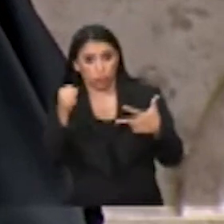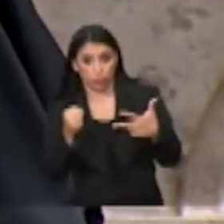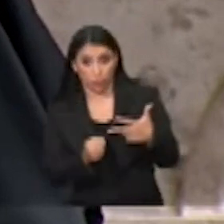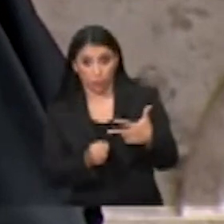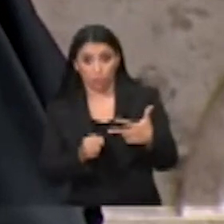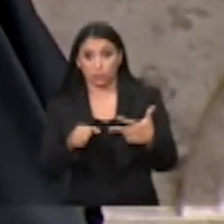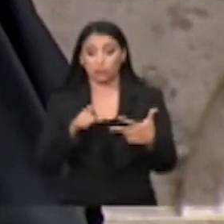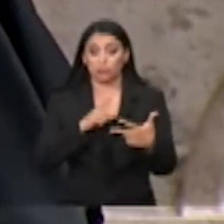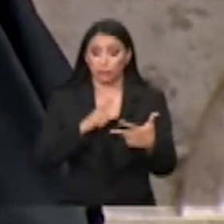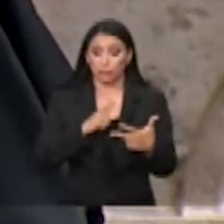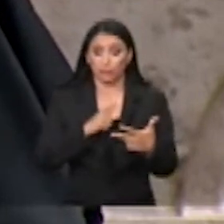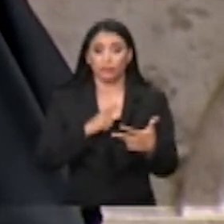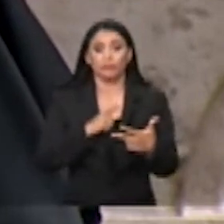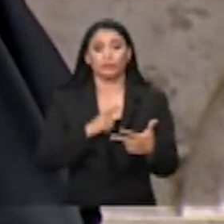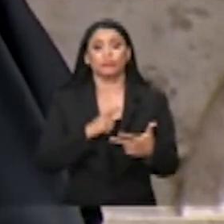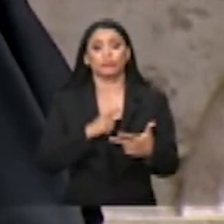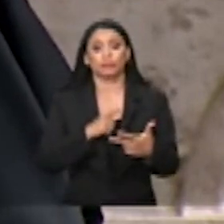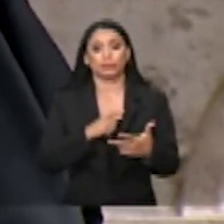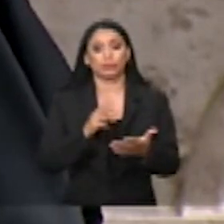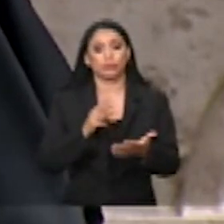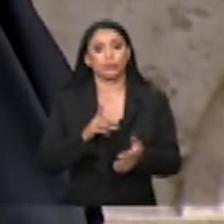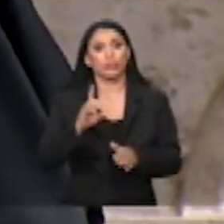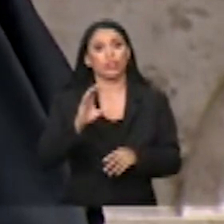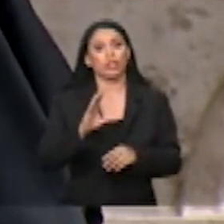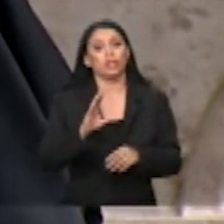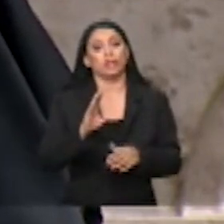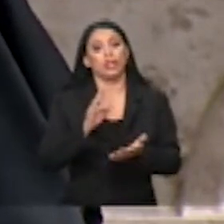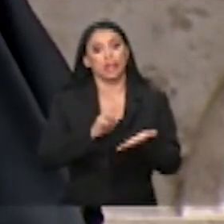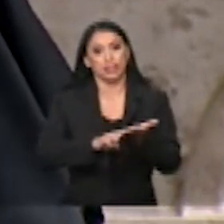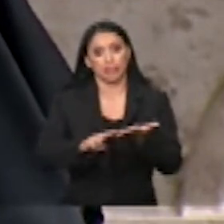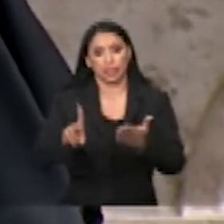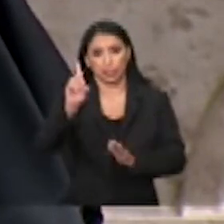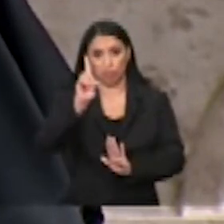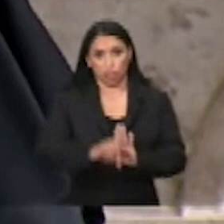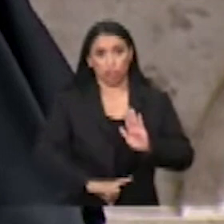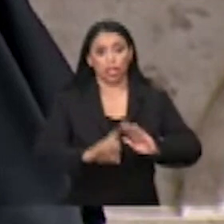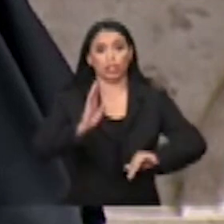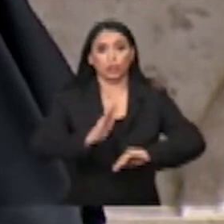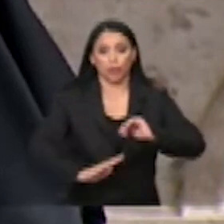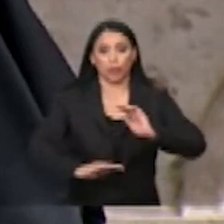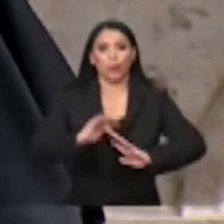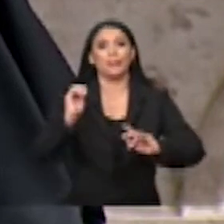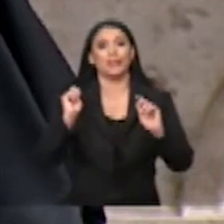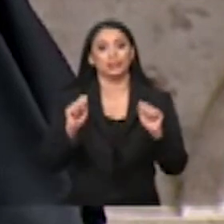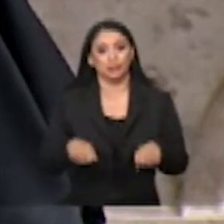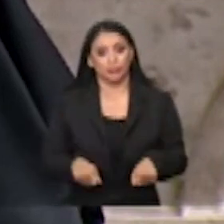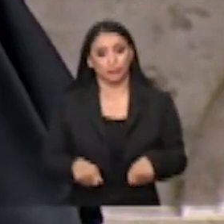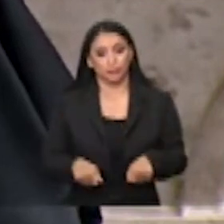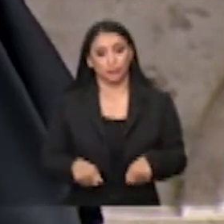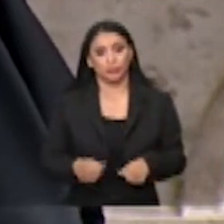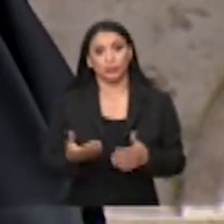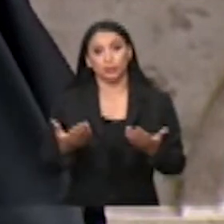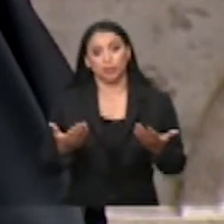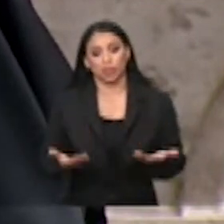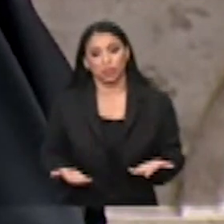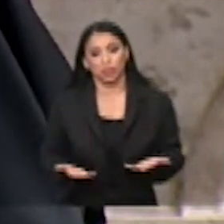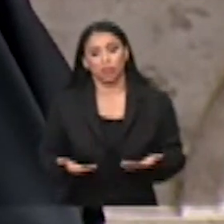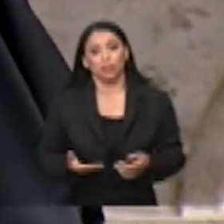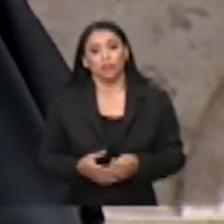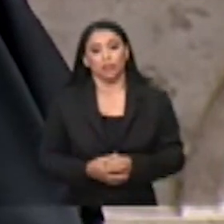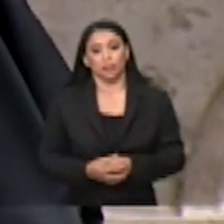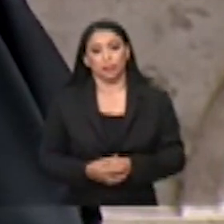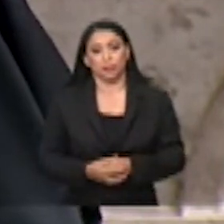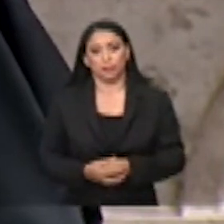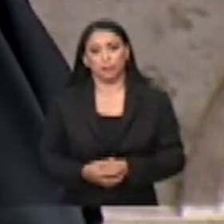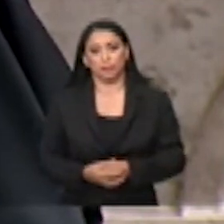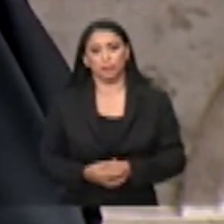tempo, Carta de Direitos e Carta de Competências. E aqui não posso deixar de registrar